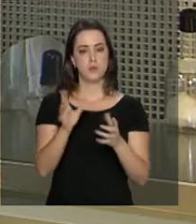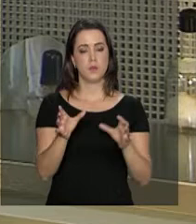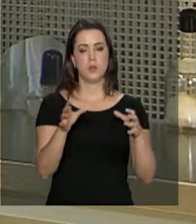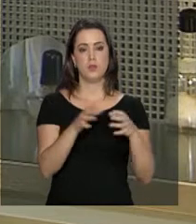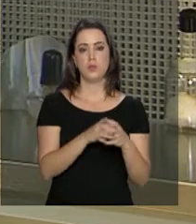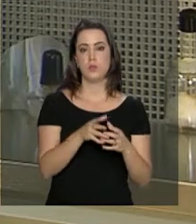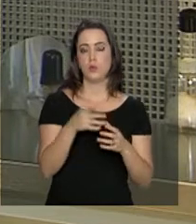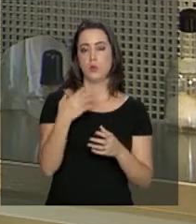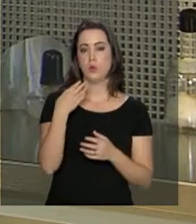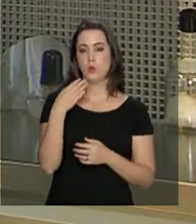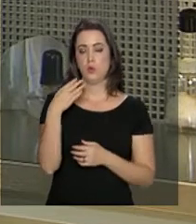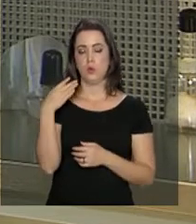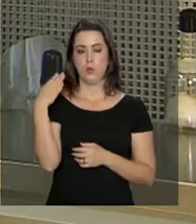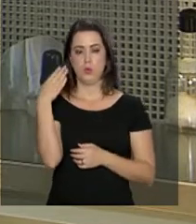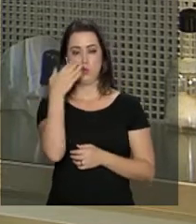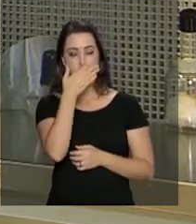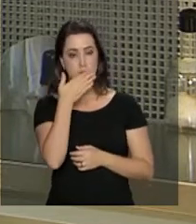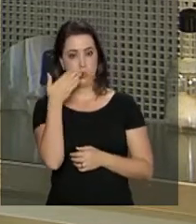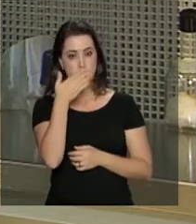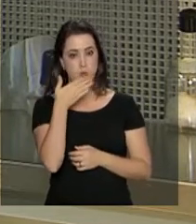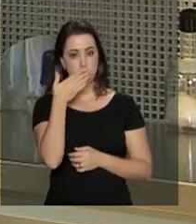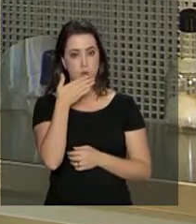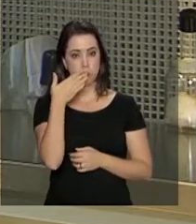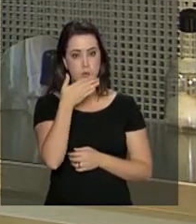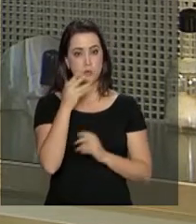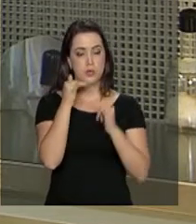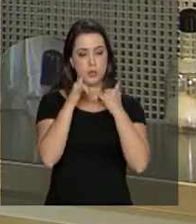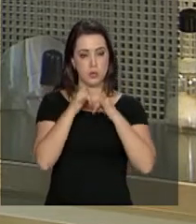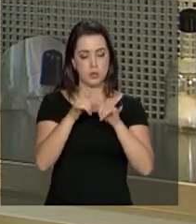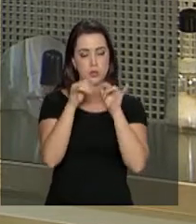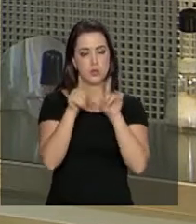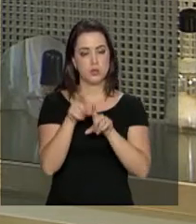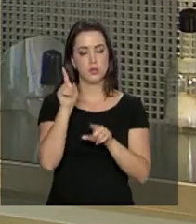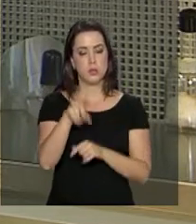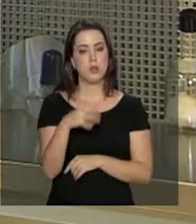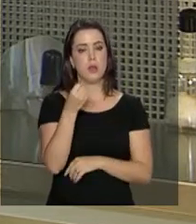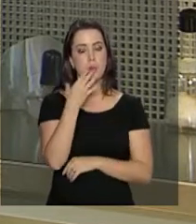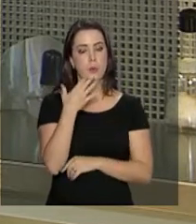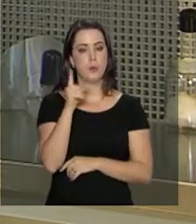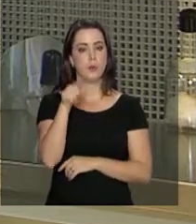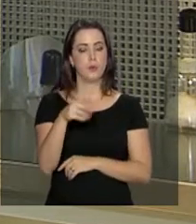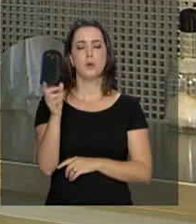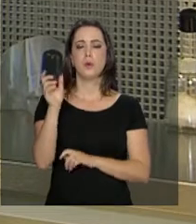setor sucroenergético. Então, é um produto interessante, é um produto que o mercado